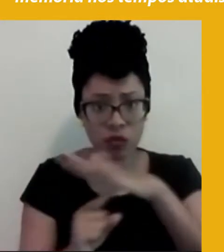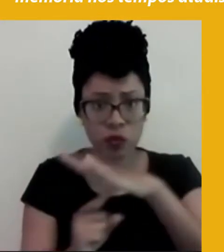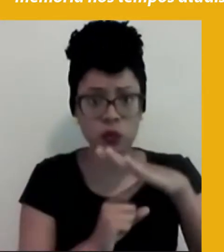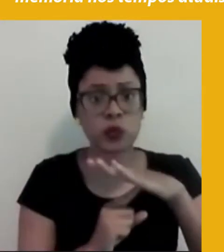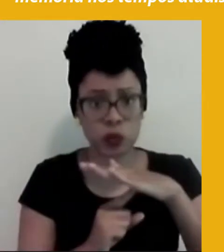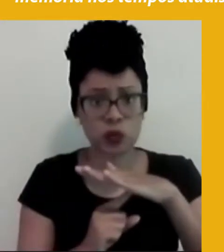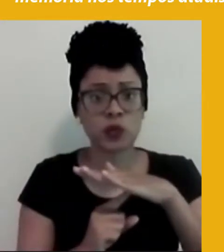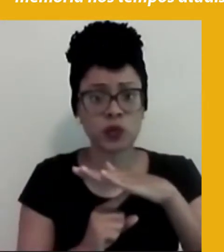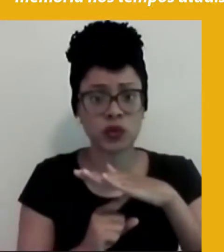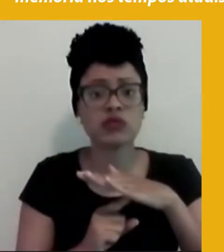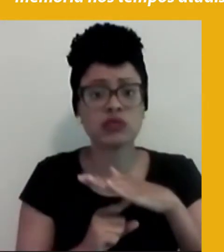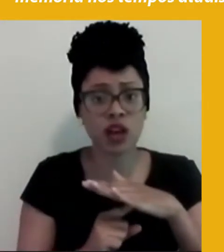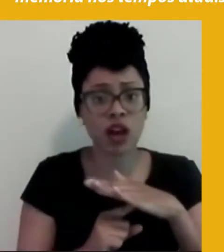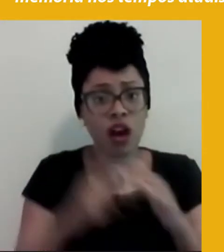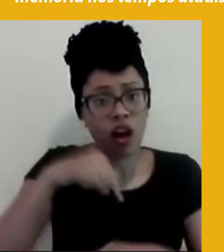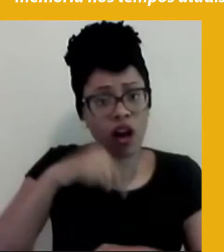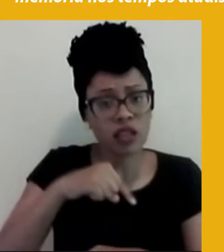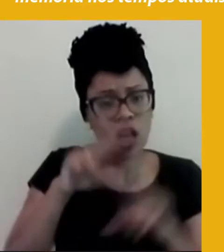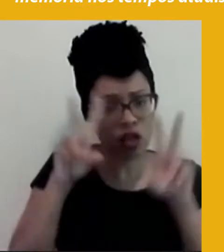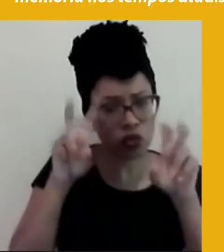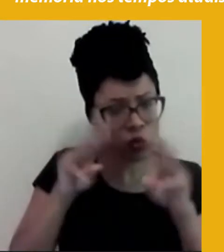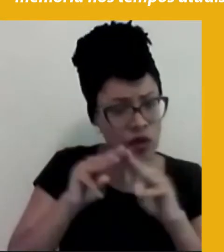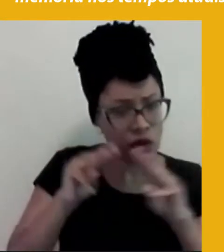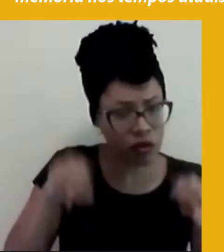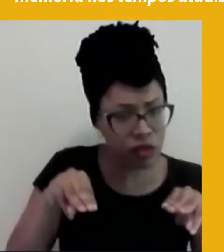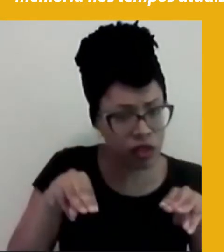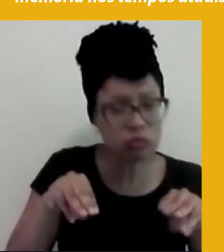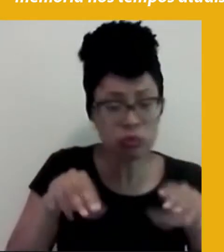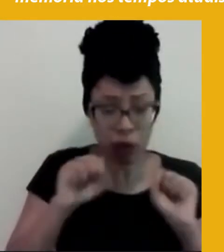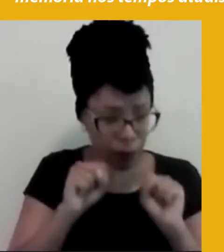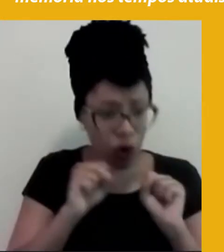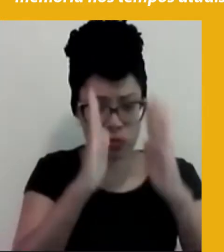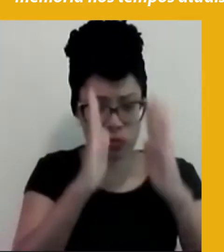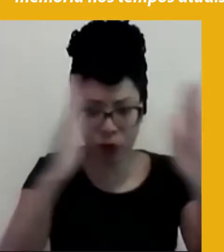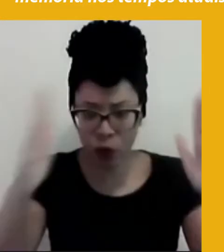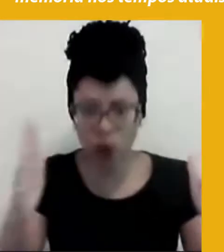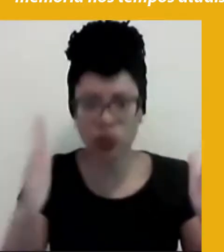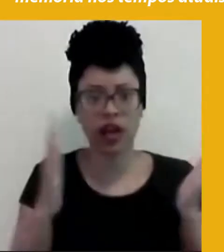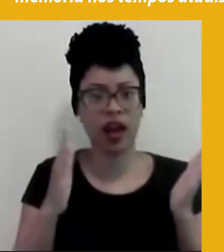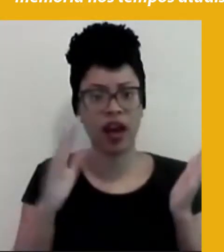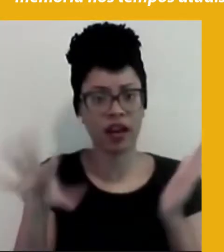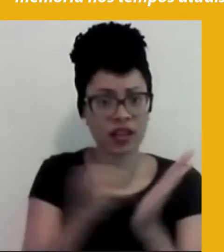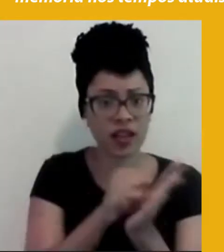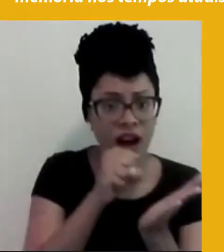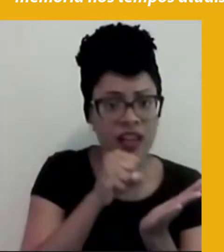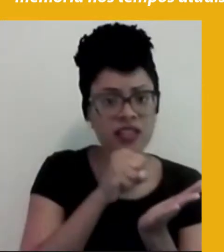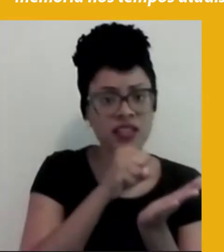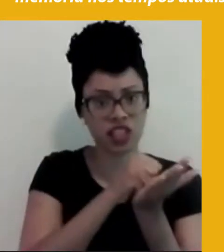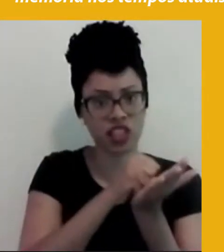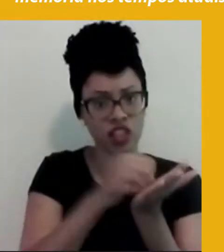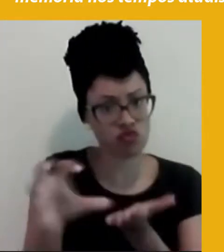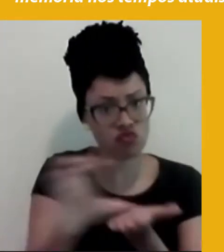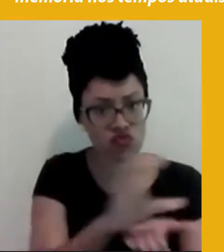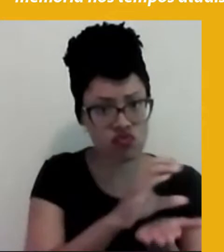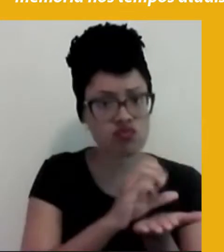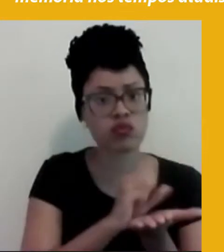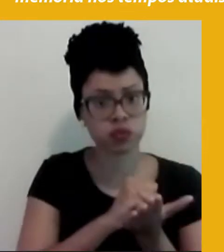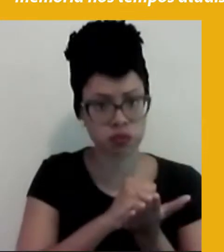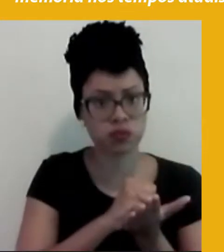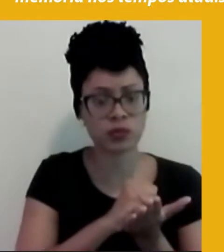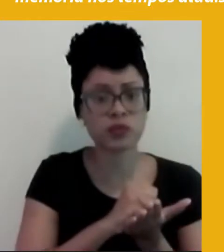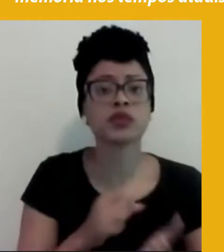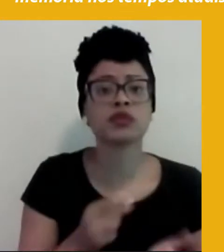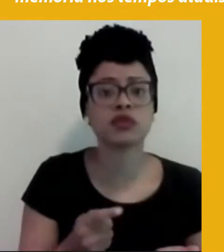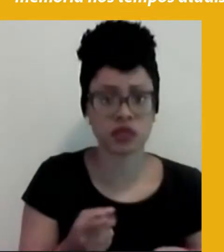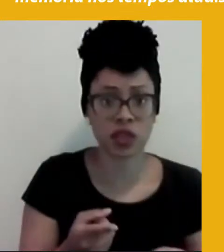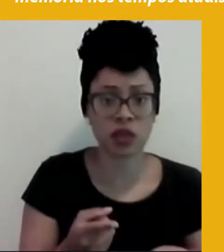do museu, da universidade, da biblioteca, do arquivo. O nosso compromisso pós-pandemia é valorizar a ciência, é